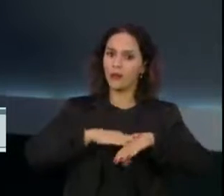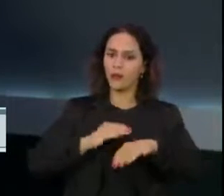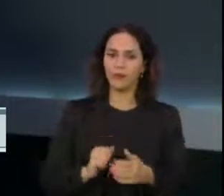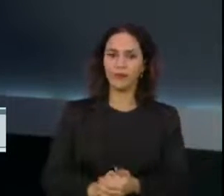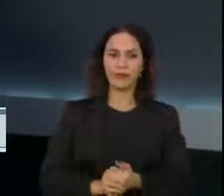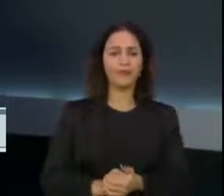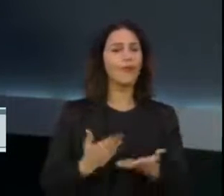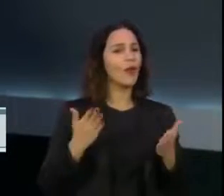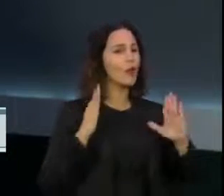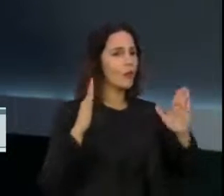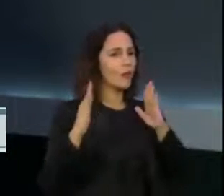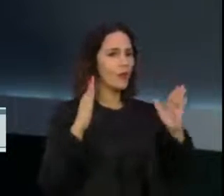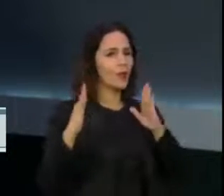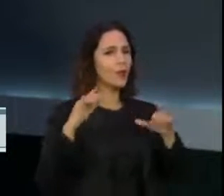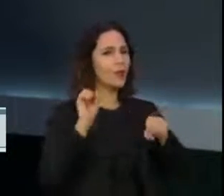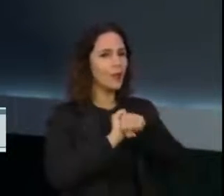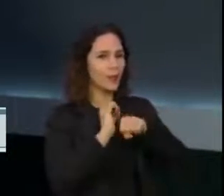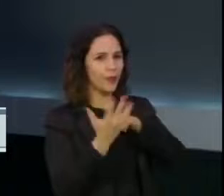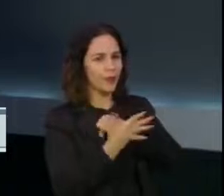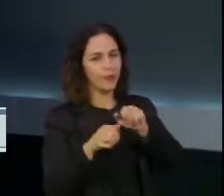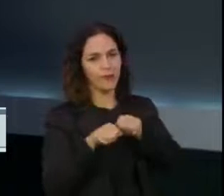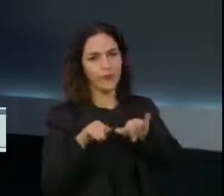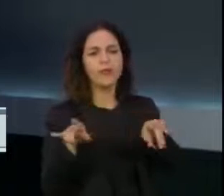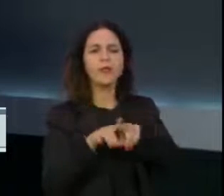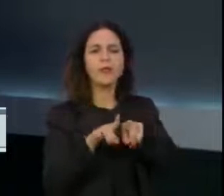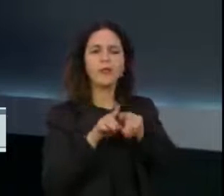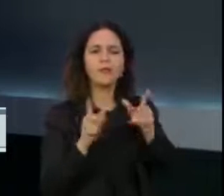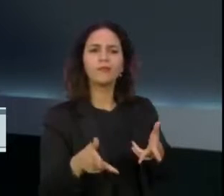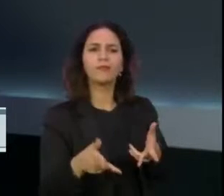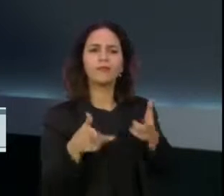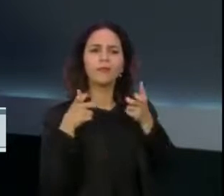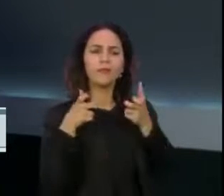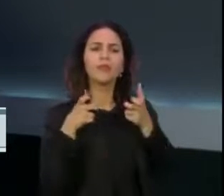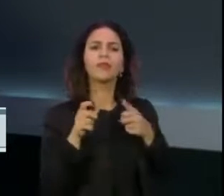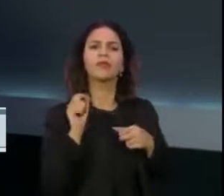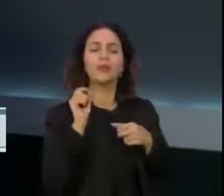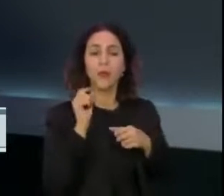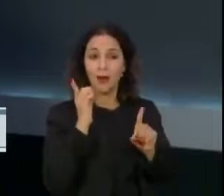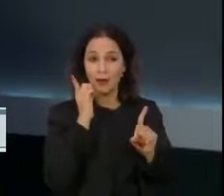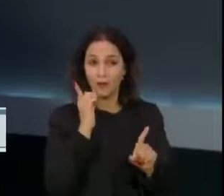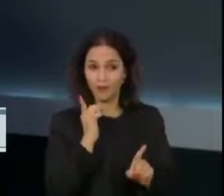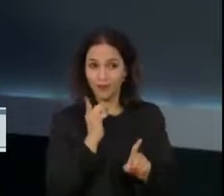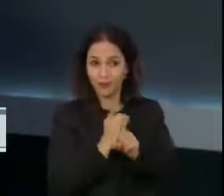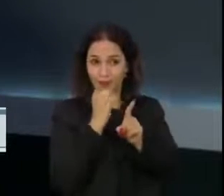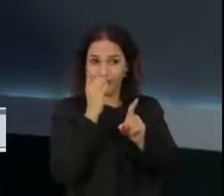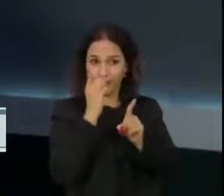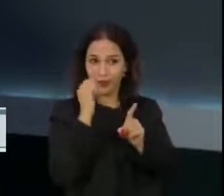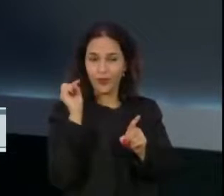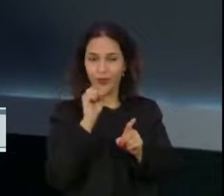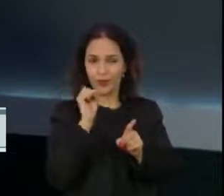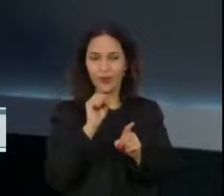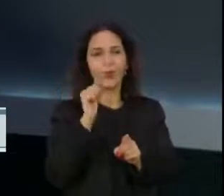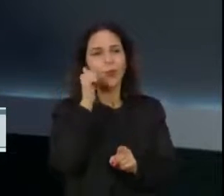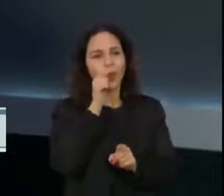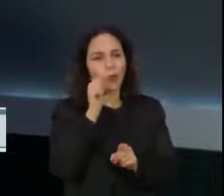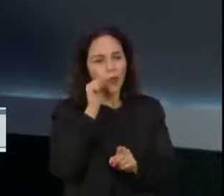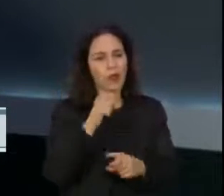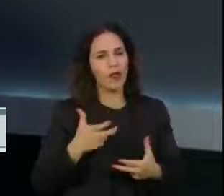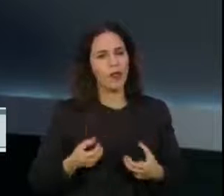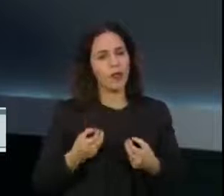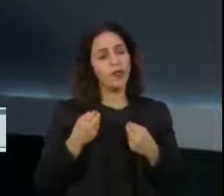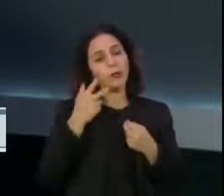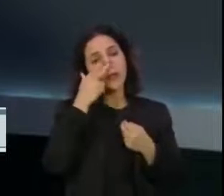durante a pandemia, também notou-se que o diagnóstico, né, de mulheres com câncer de